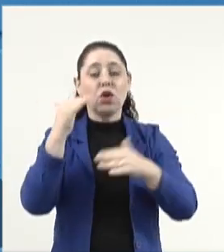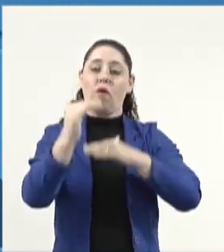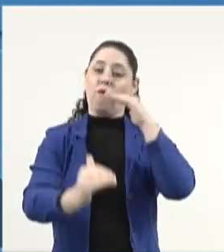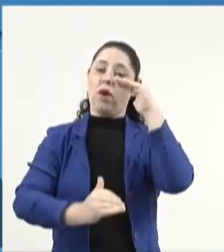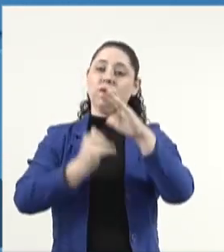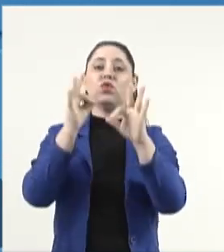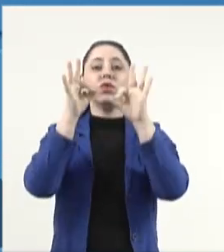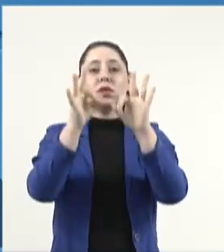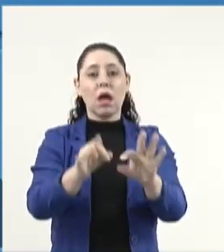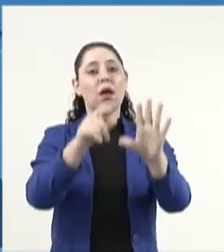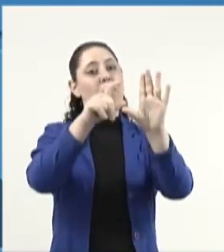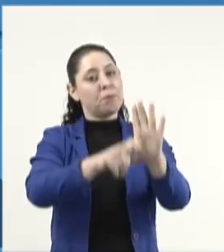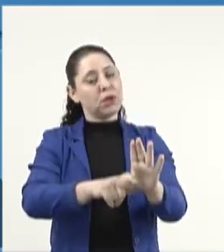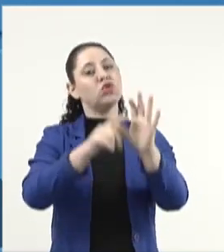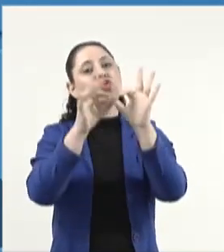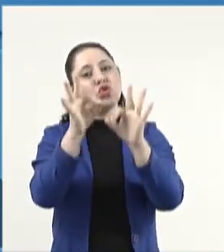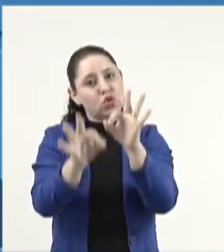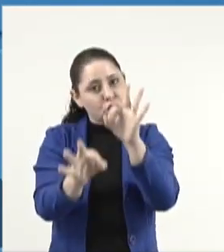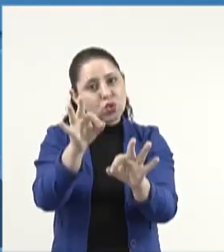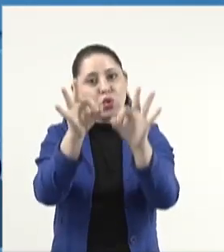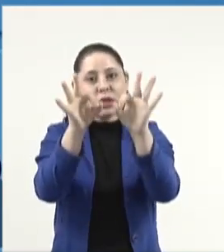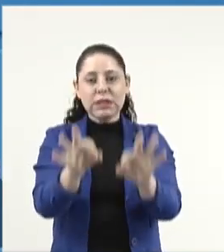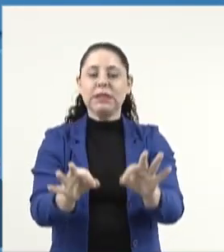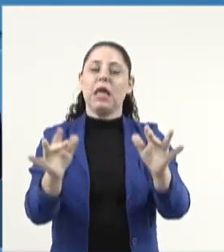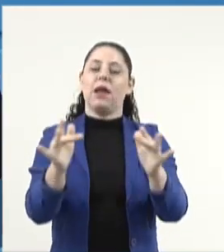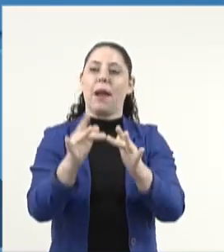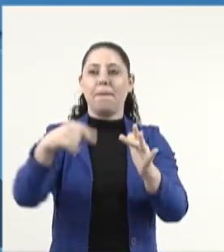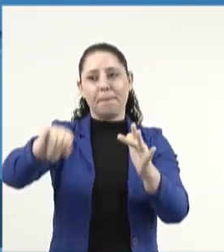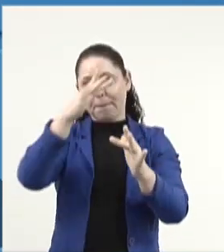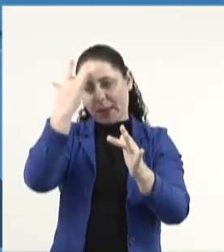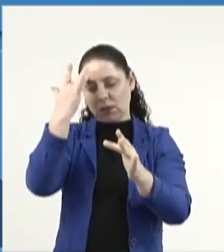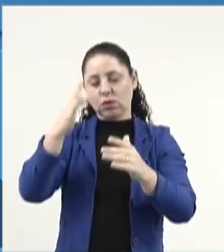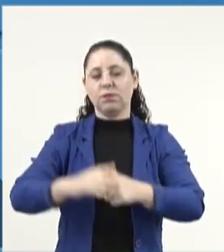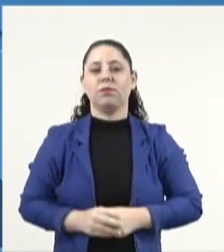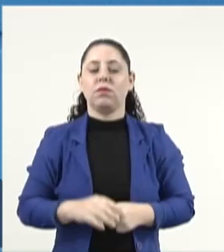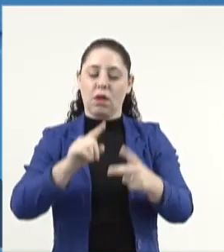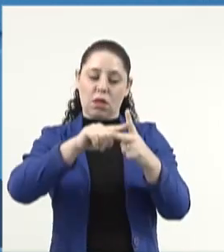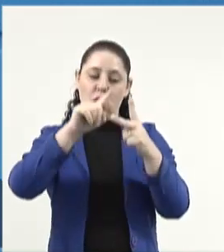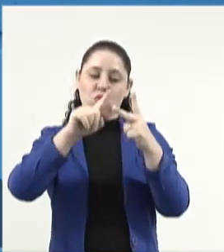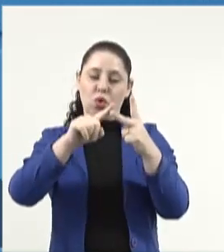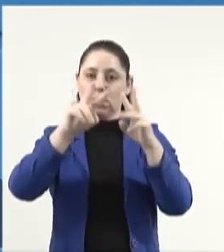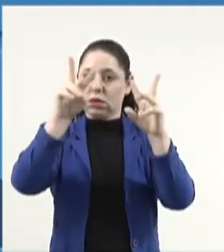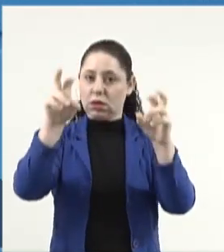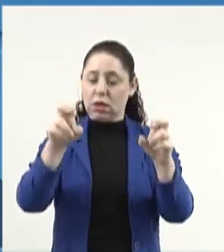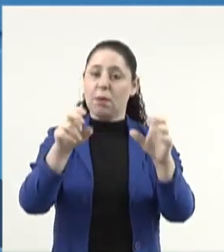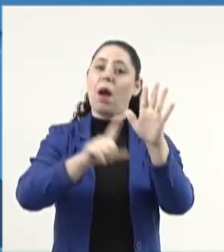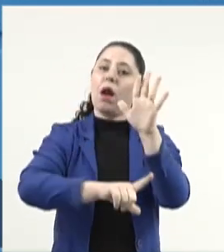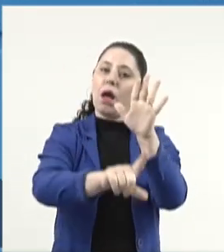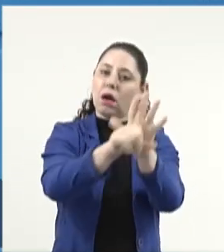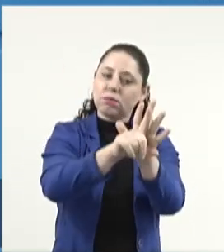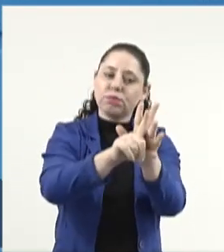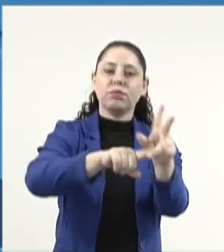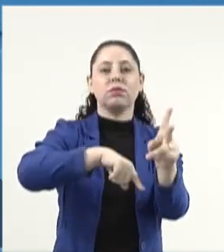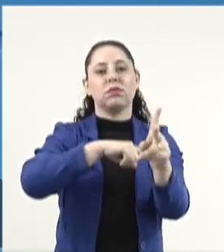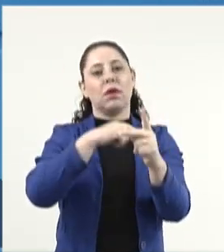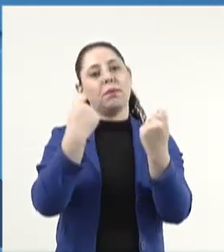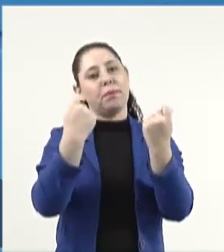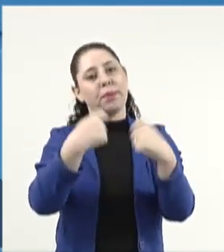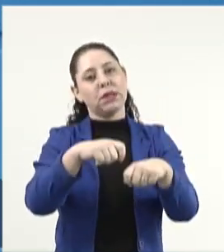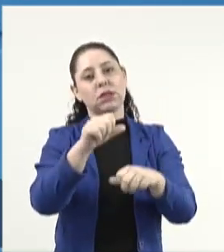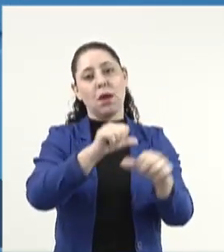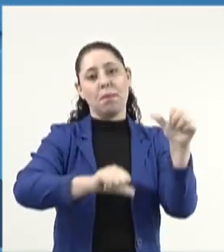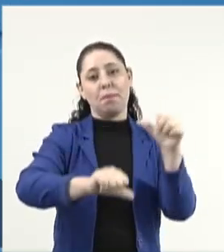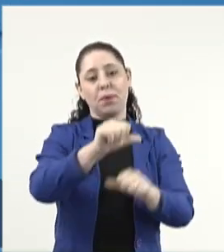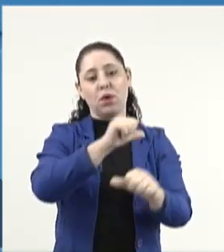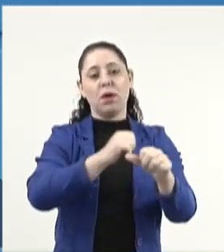avanço e cobrando o preço adequado e justo das pessoas. Então, são dois temas: a legislação que nós precisamos